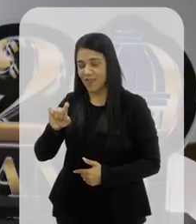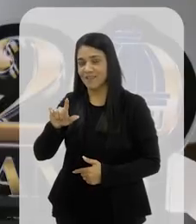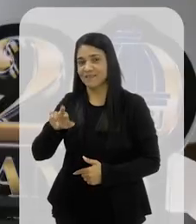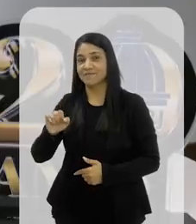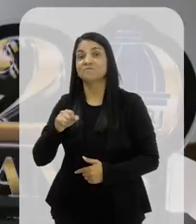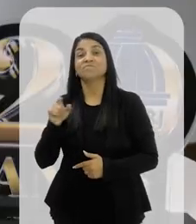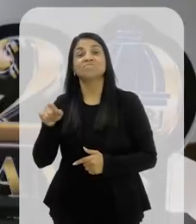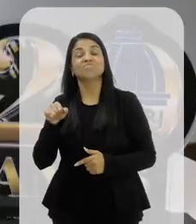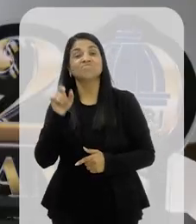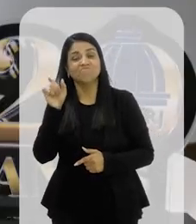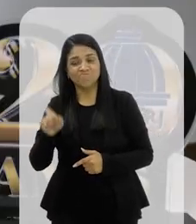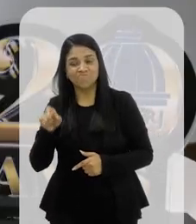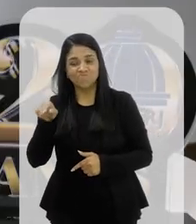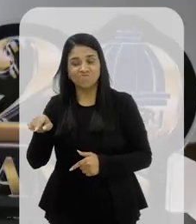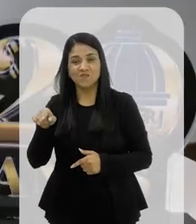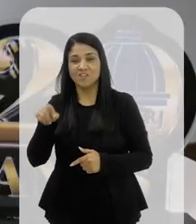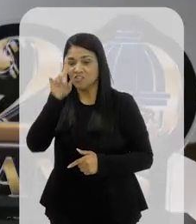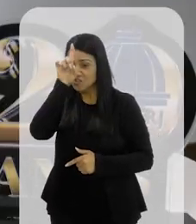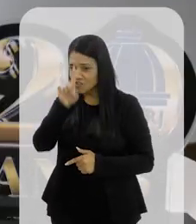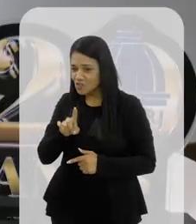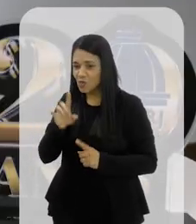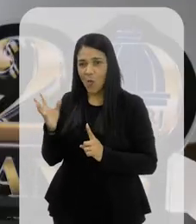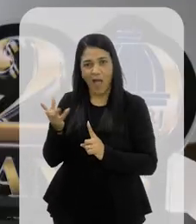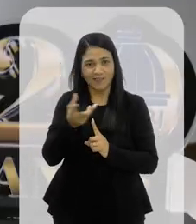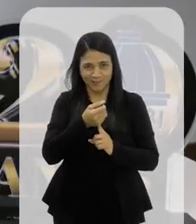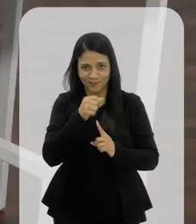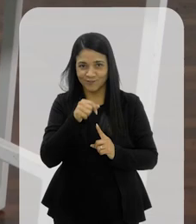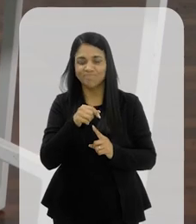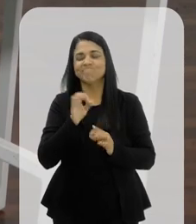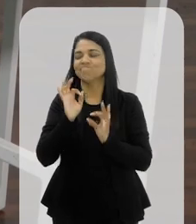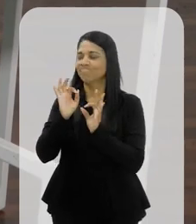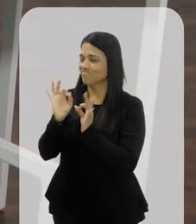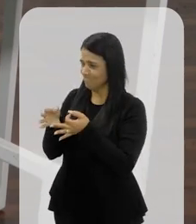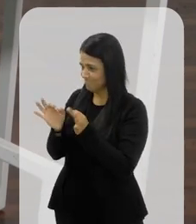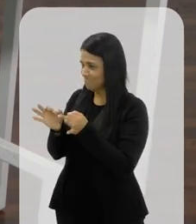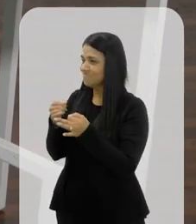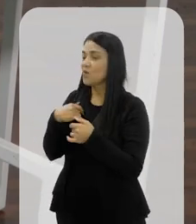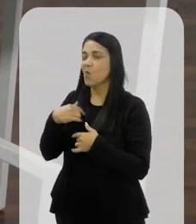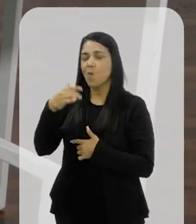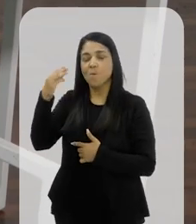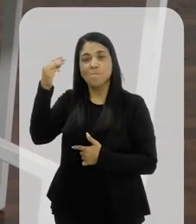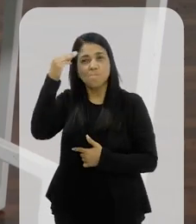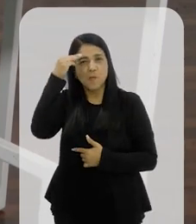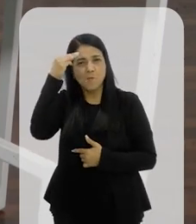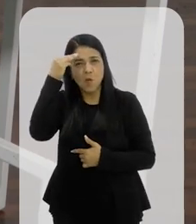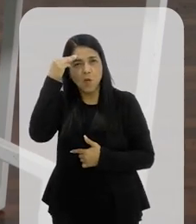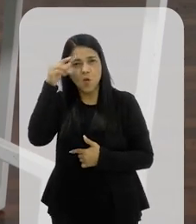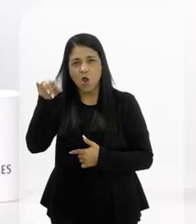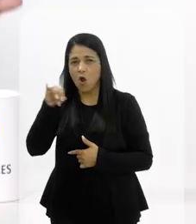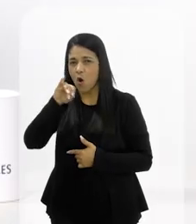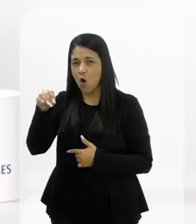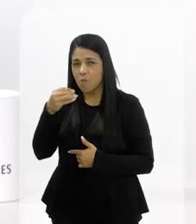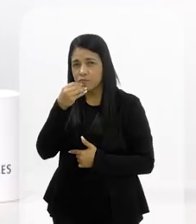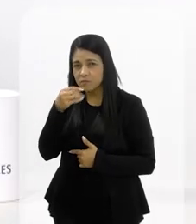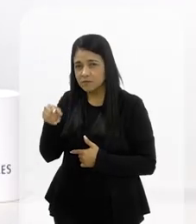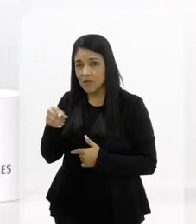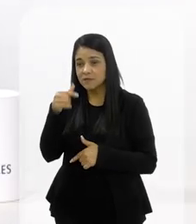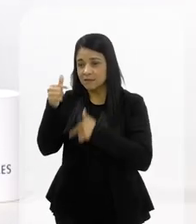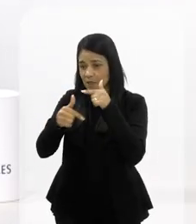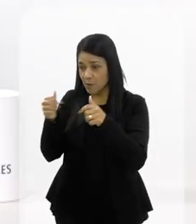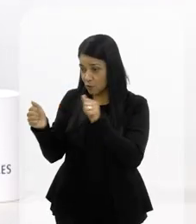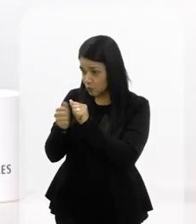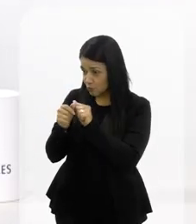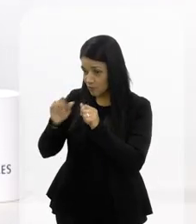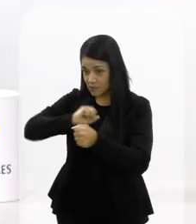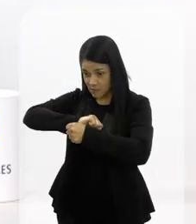intitular eh um grande de diretora artística né exatamente e eu tenho muito a memória de quando eu tive a oportunidade de trabalhar